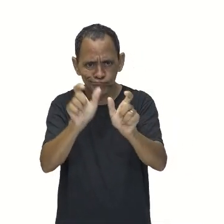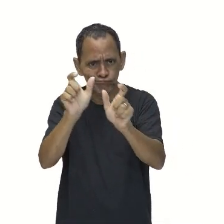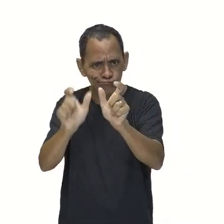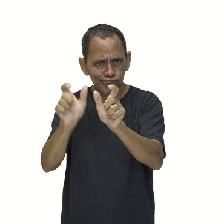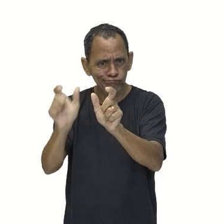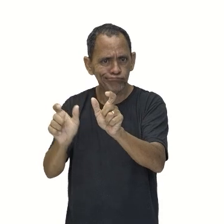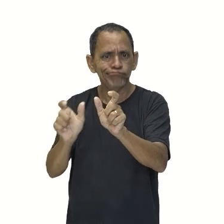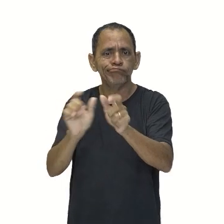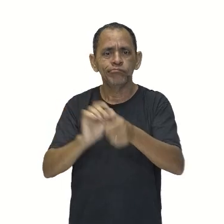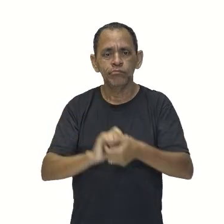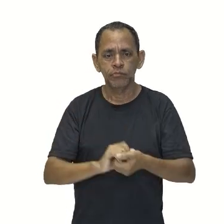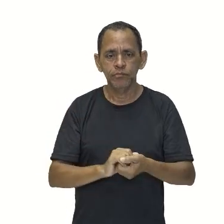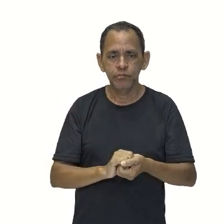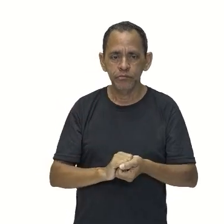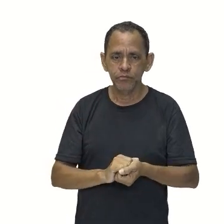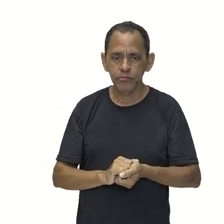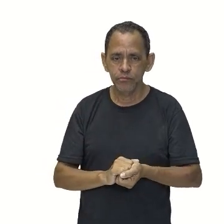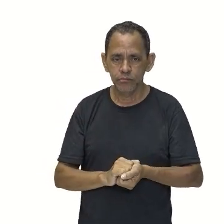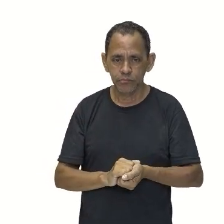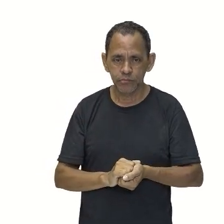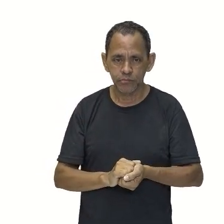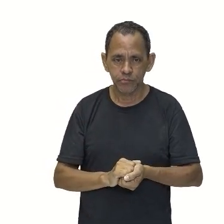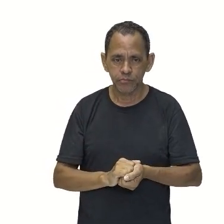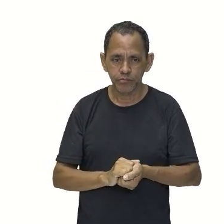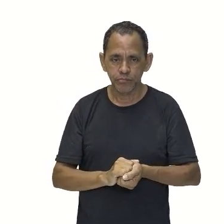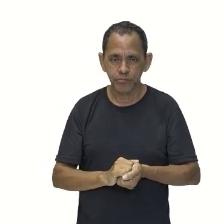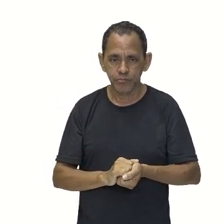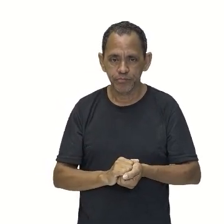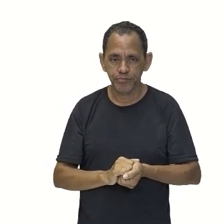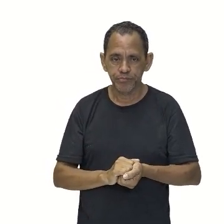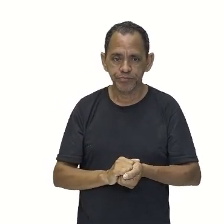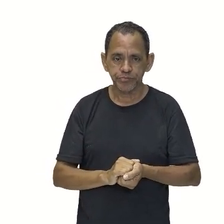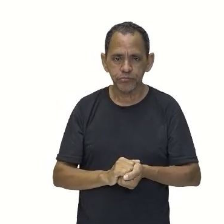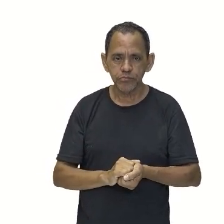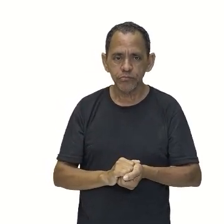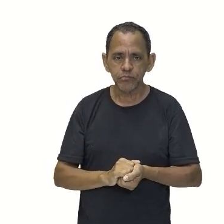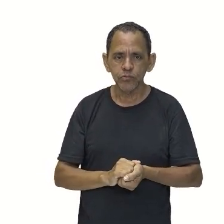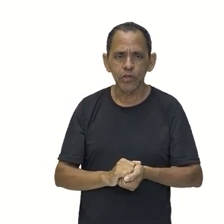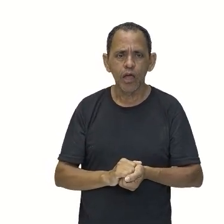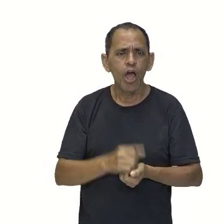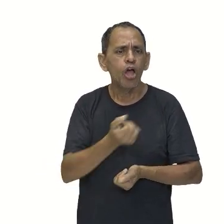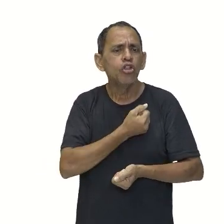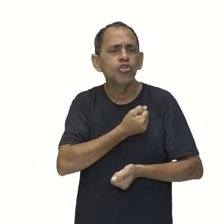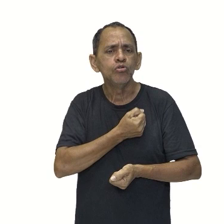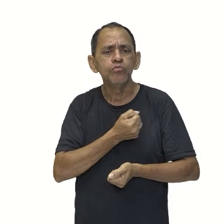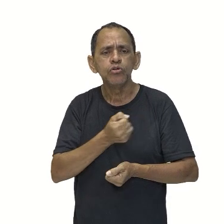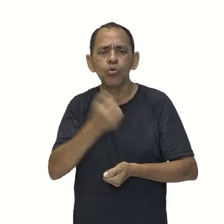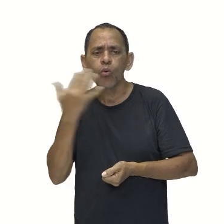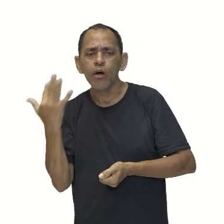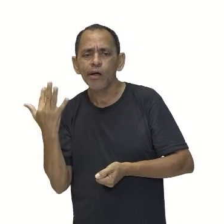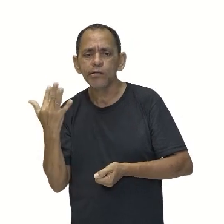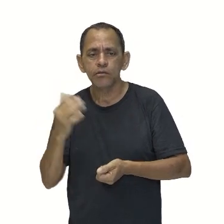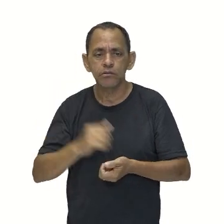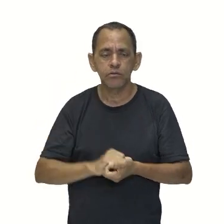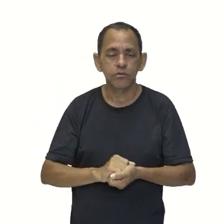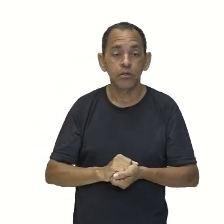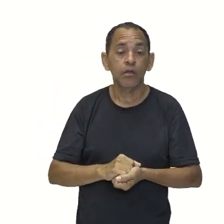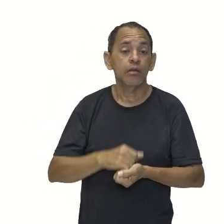Olha. 1, 2, 3, 4. Ok? Então, isso aqui vai me dar